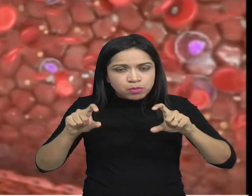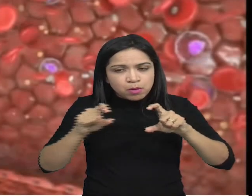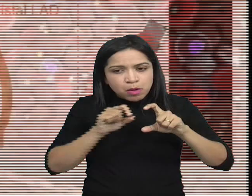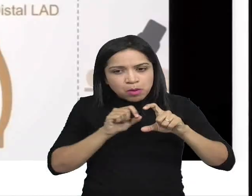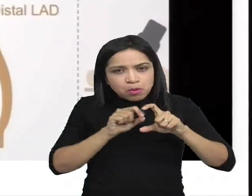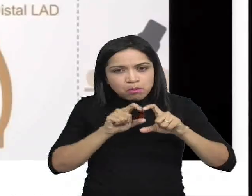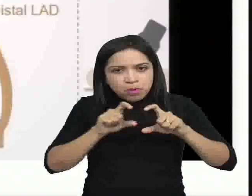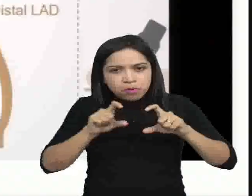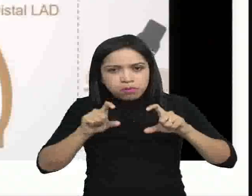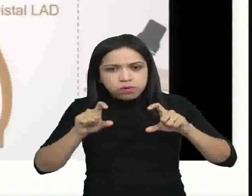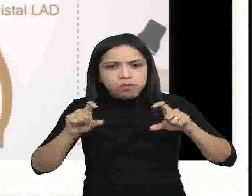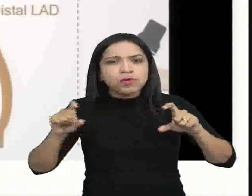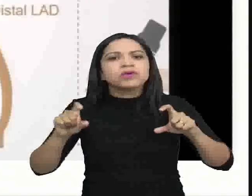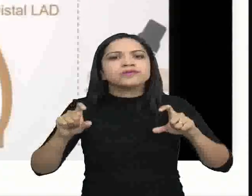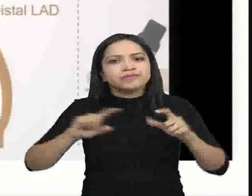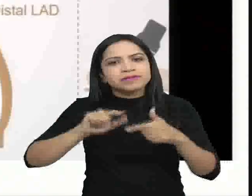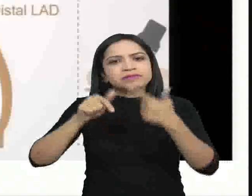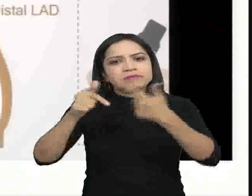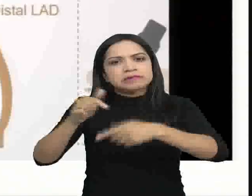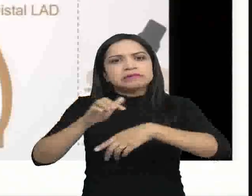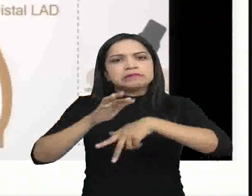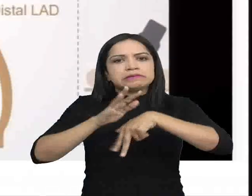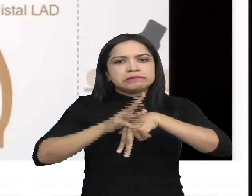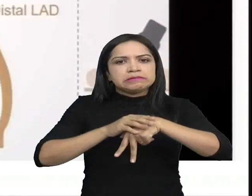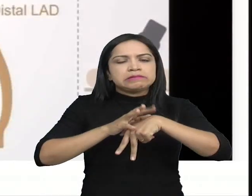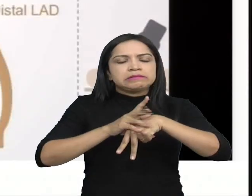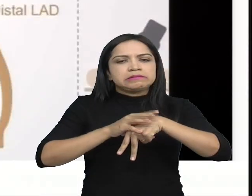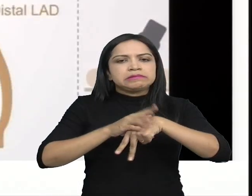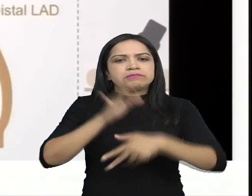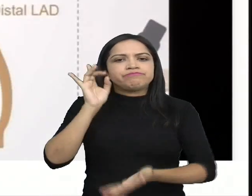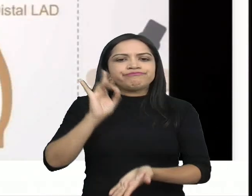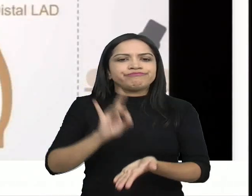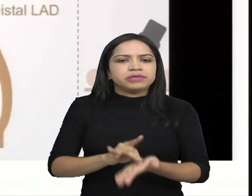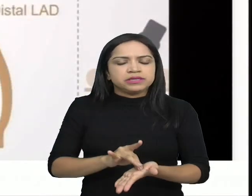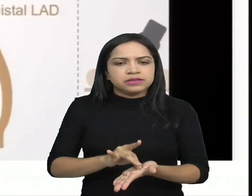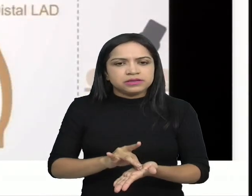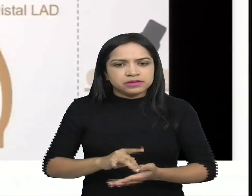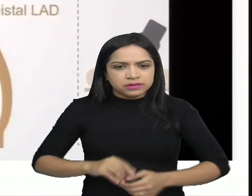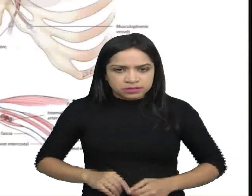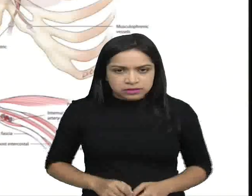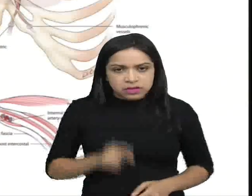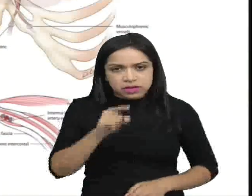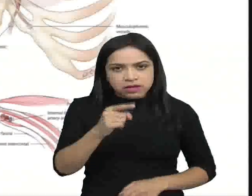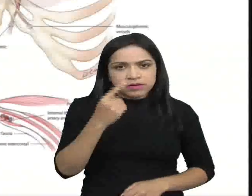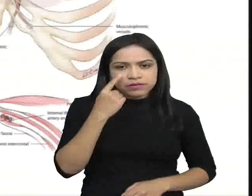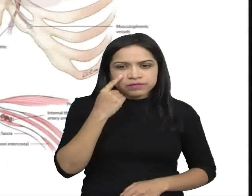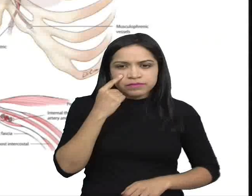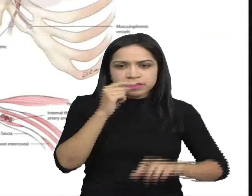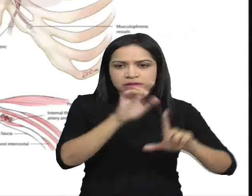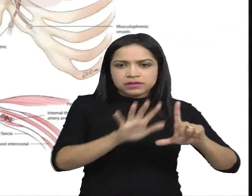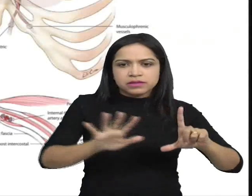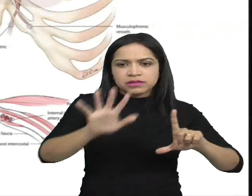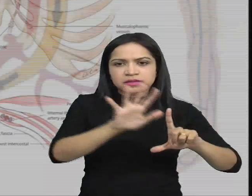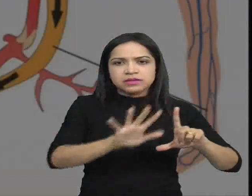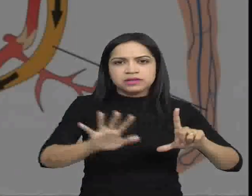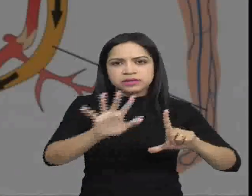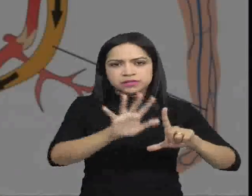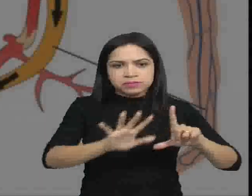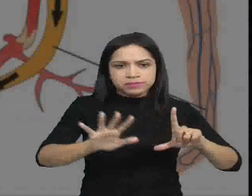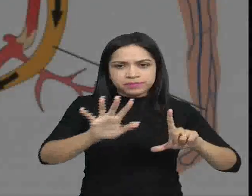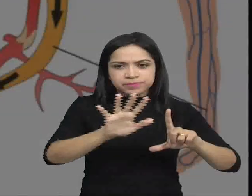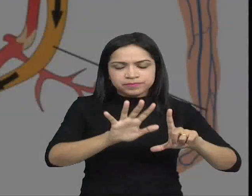citou. Aqui é o vaso coronariano, né, as suas